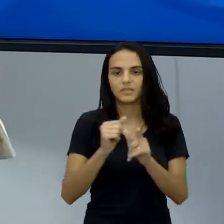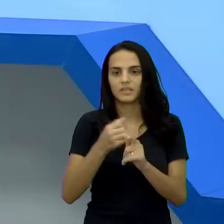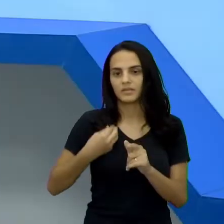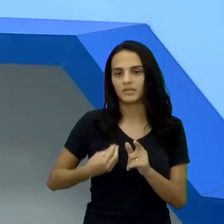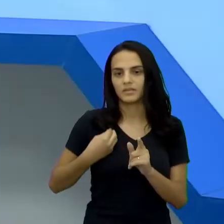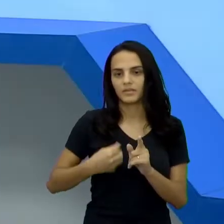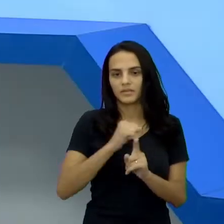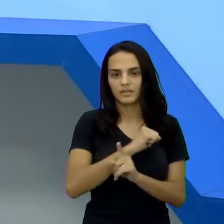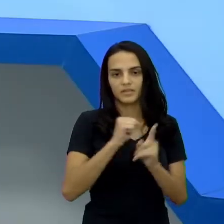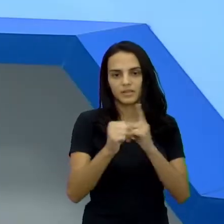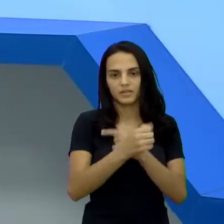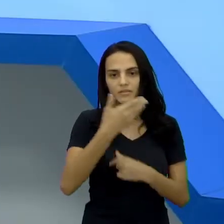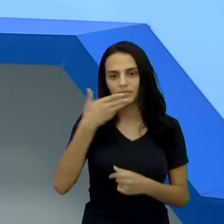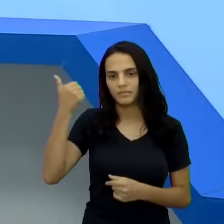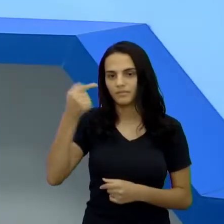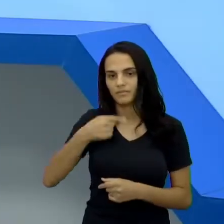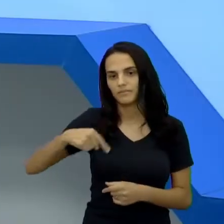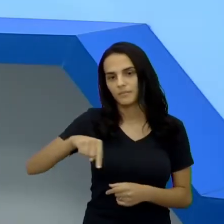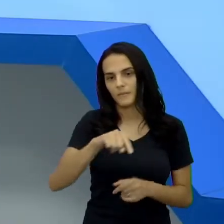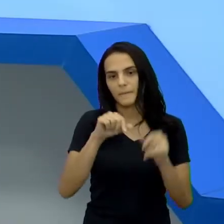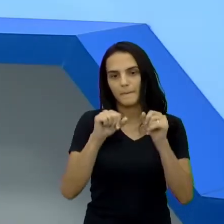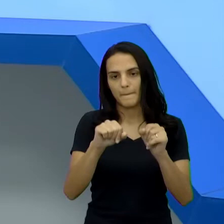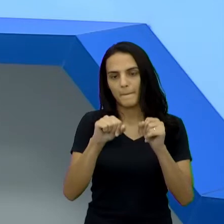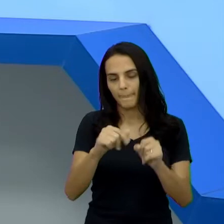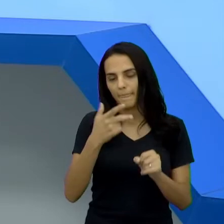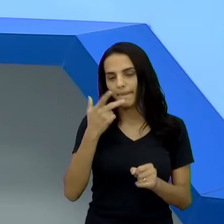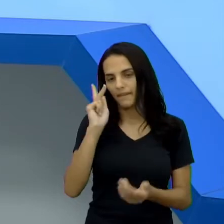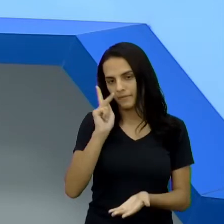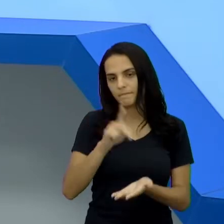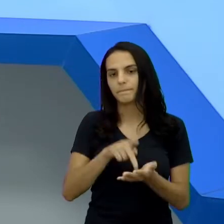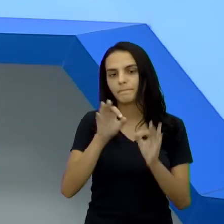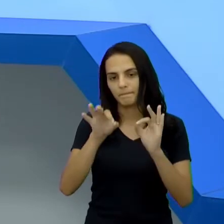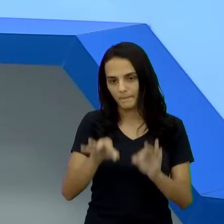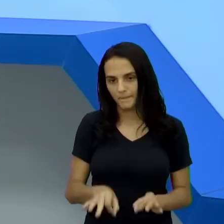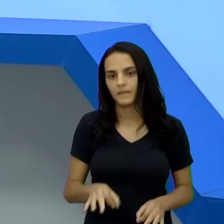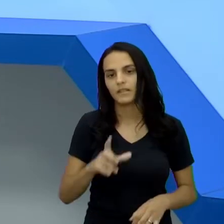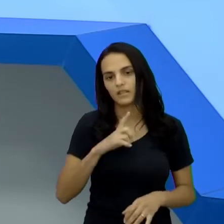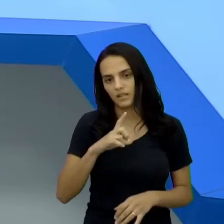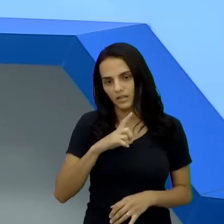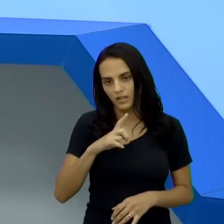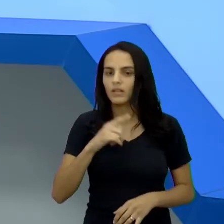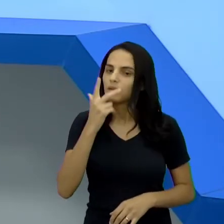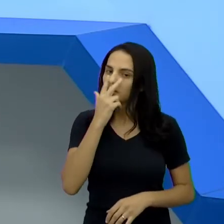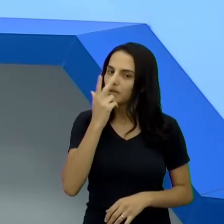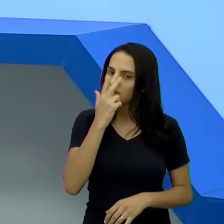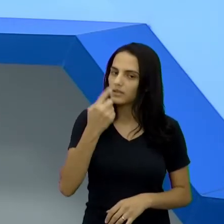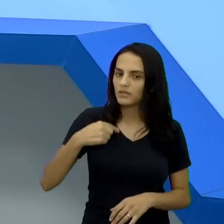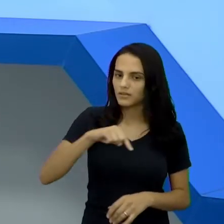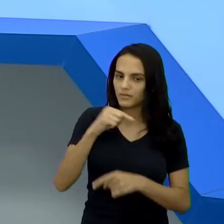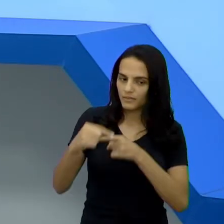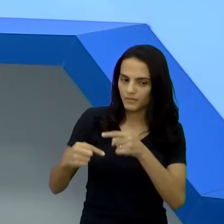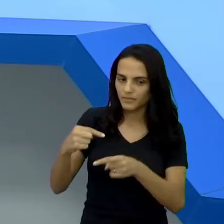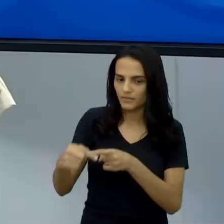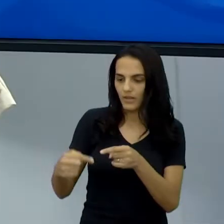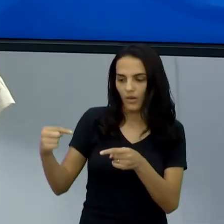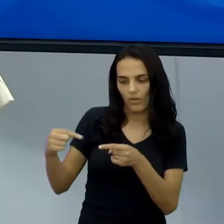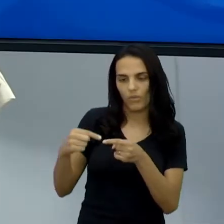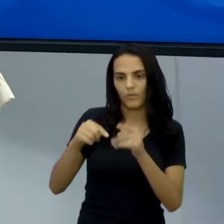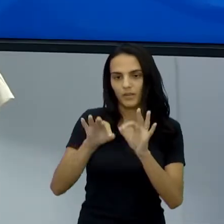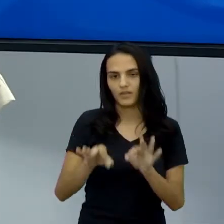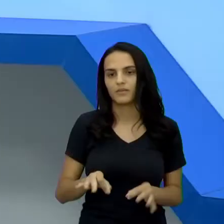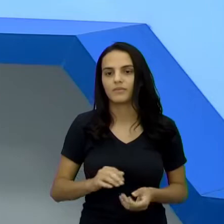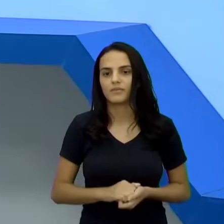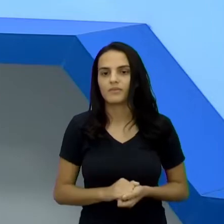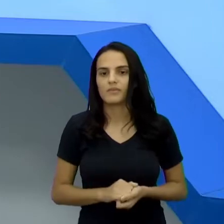melhor. Então, isso a gente pode falar que a gente realmente... tem parecido com a nossa geração. Esse bate. Esse